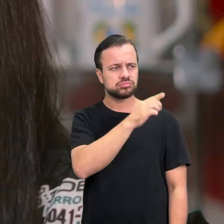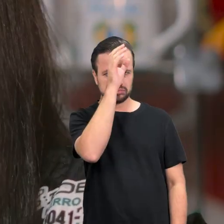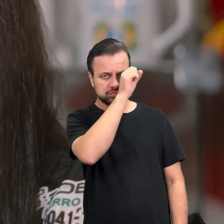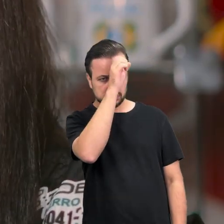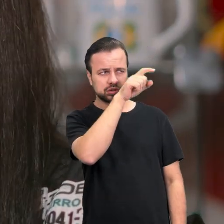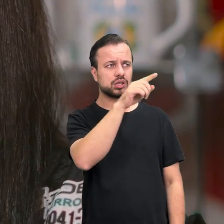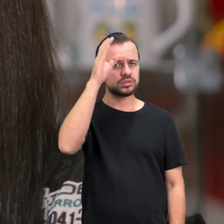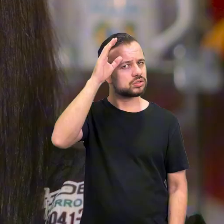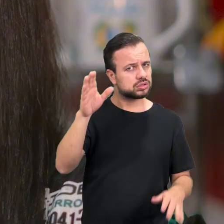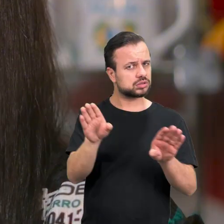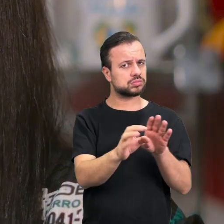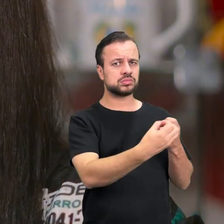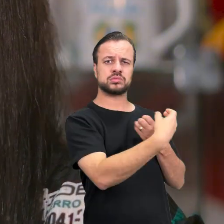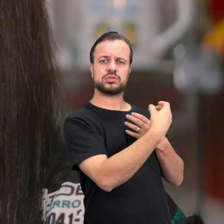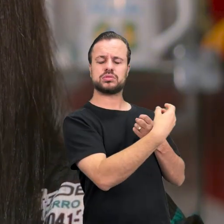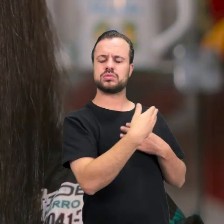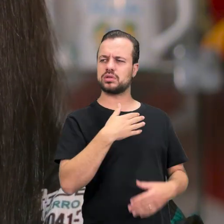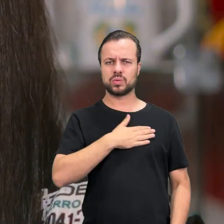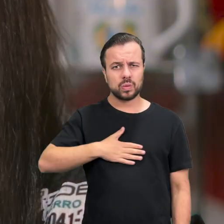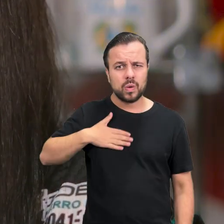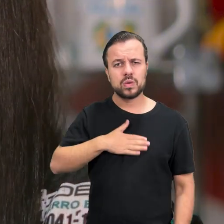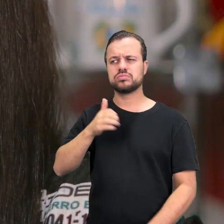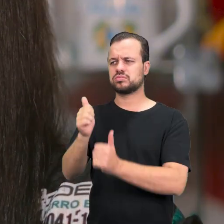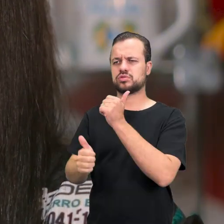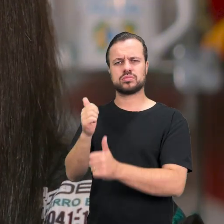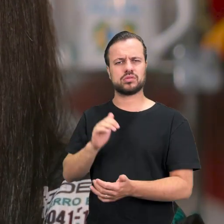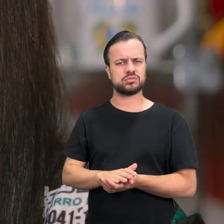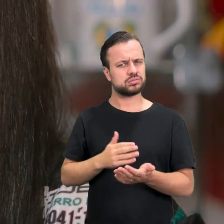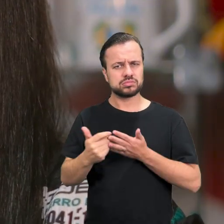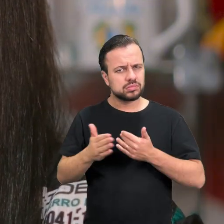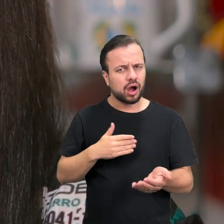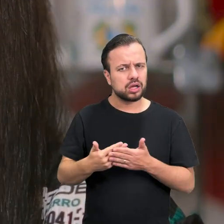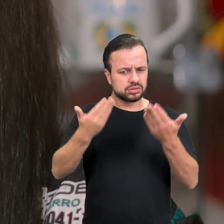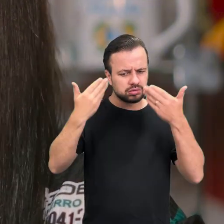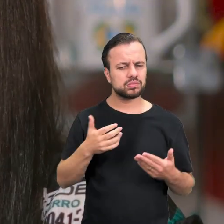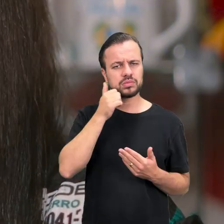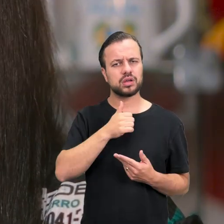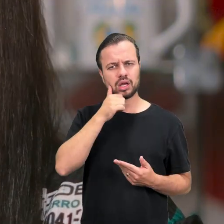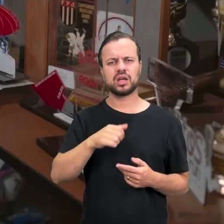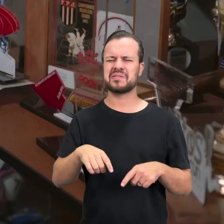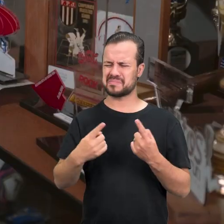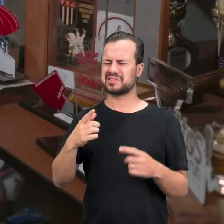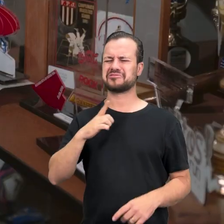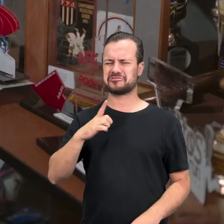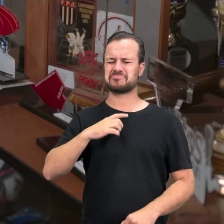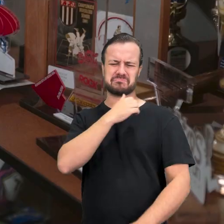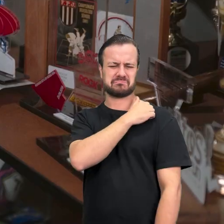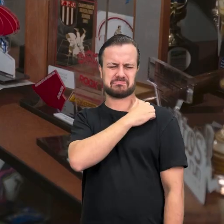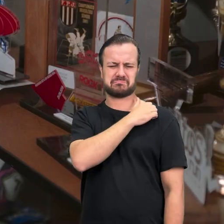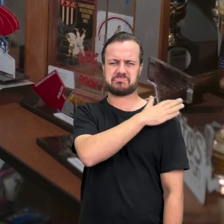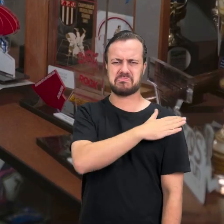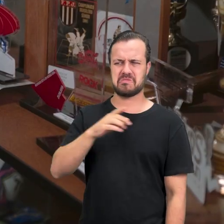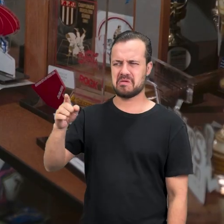tias jogavam, né? Então eu gosto, né? Indiferente, né? Mas, assim, machismo tinha muito, muito, assim.